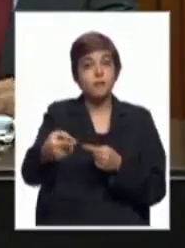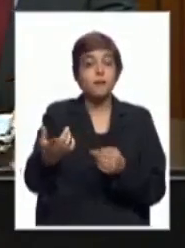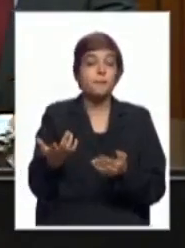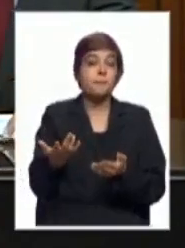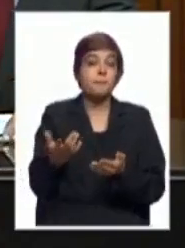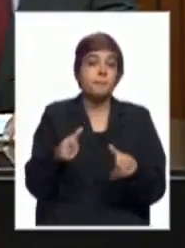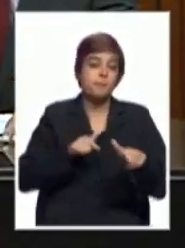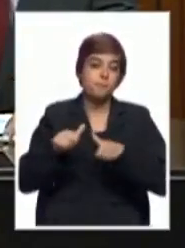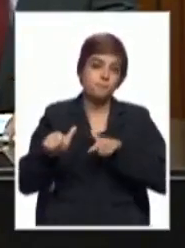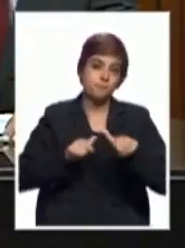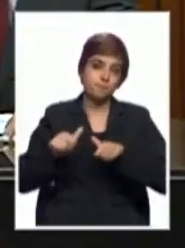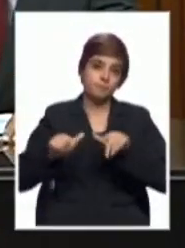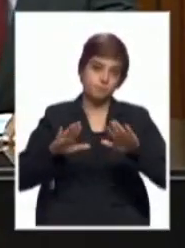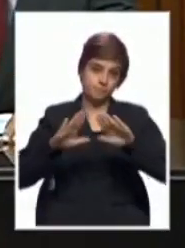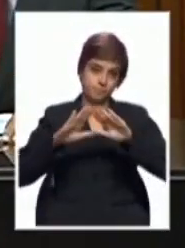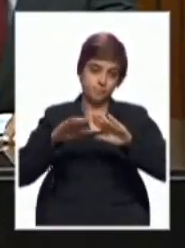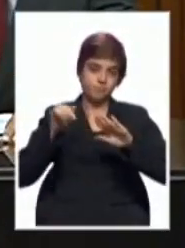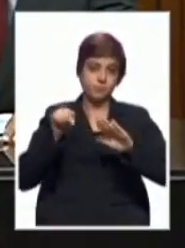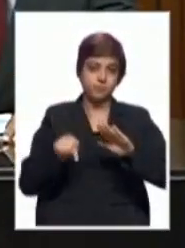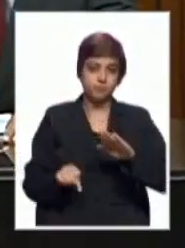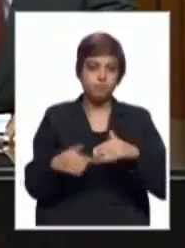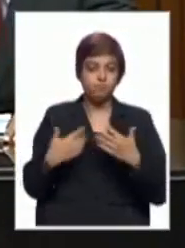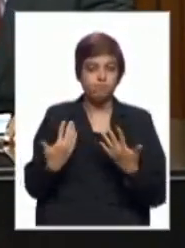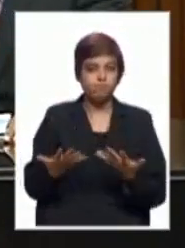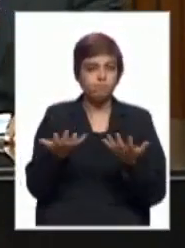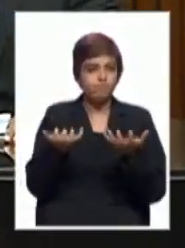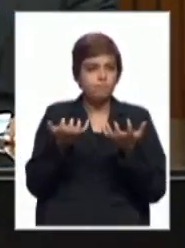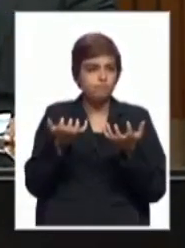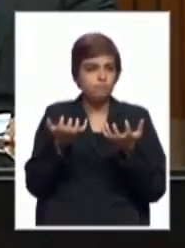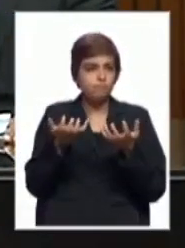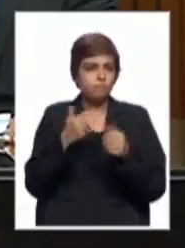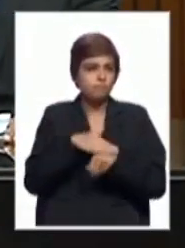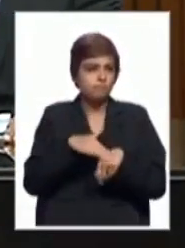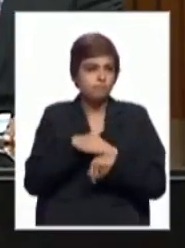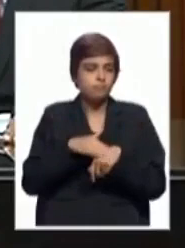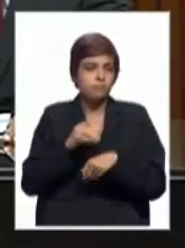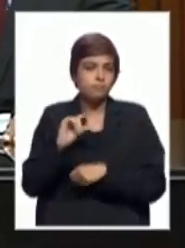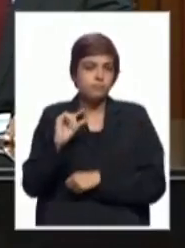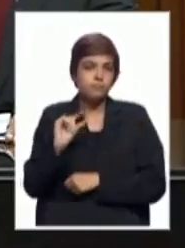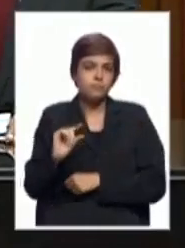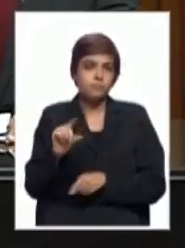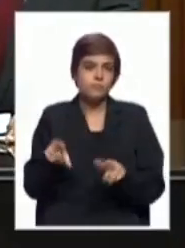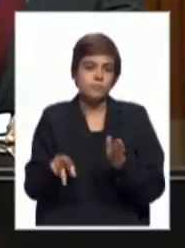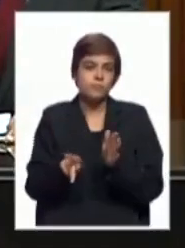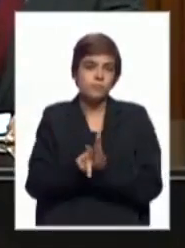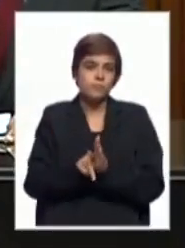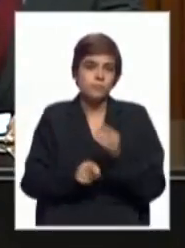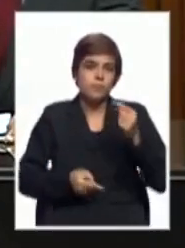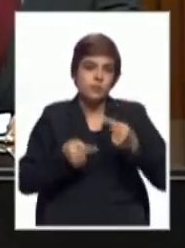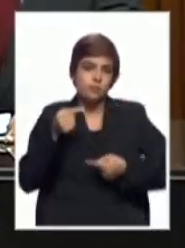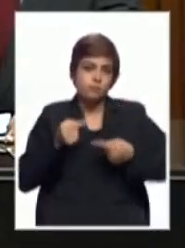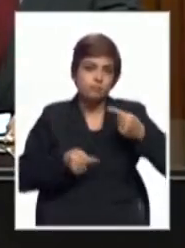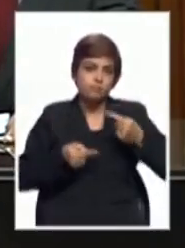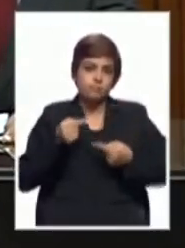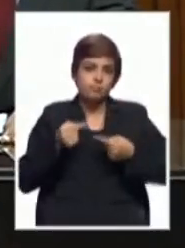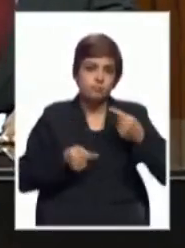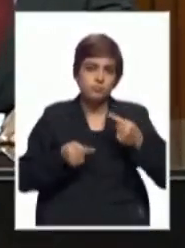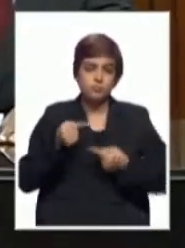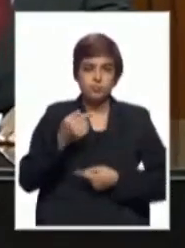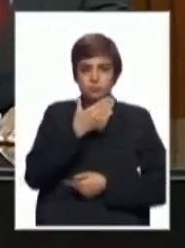começar os trabalhos. Eu queria comentar com você, Marco Antônio, sobre esse discurso do presidente da Assembleia,